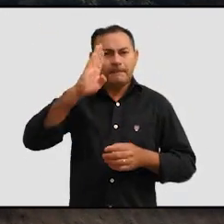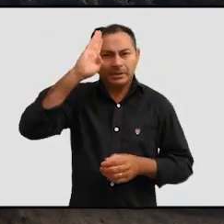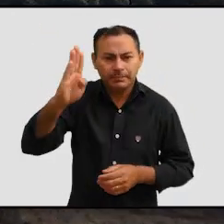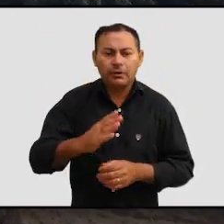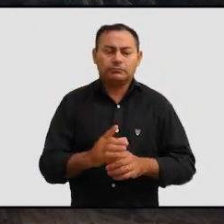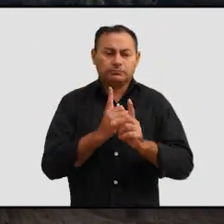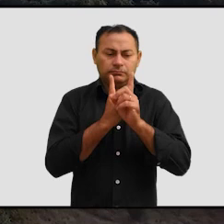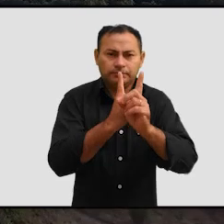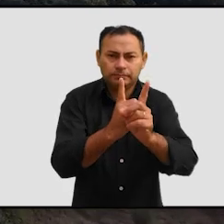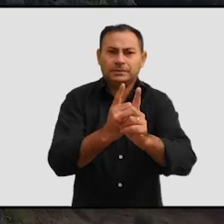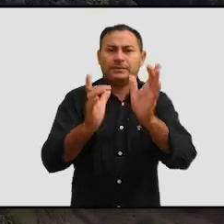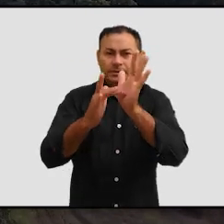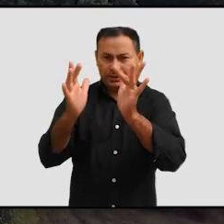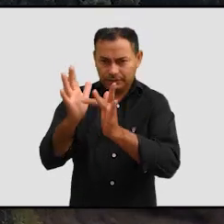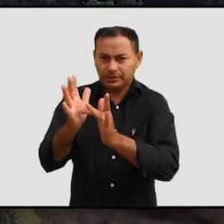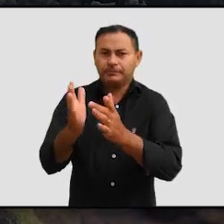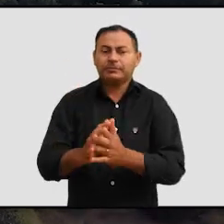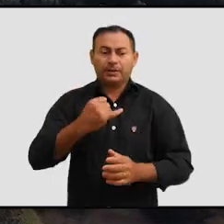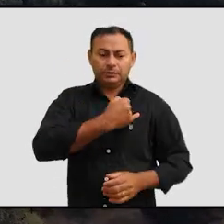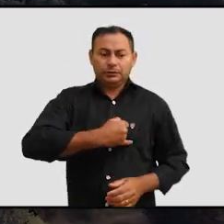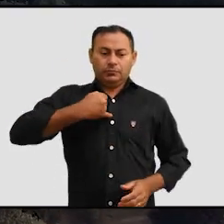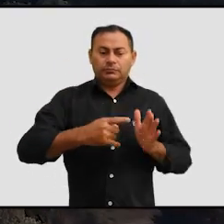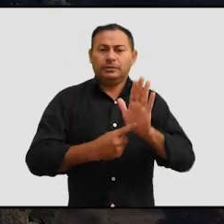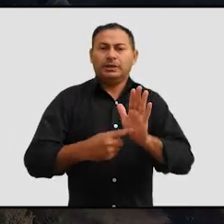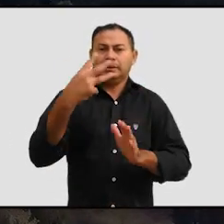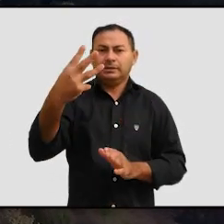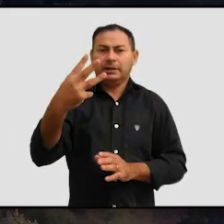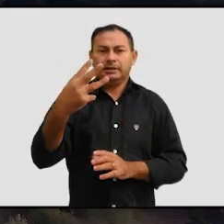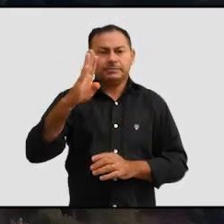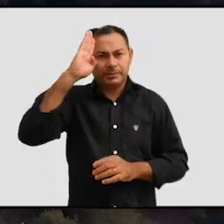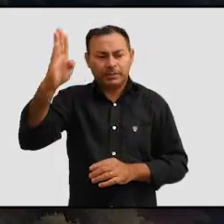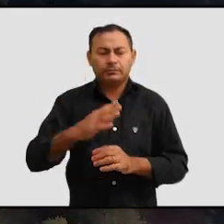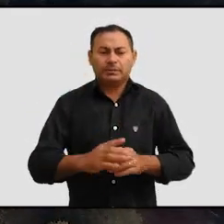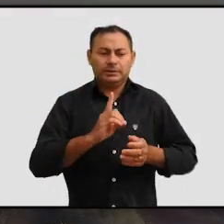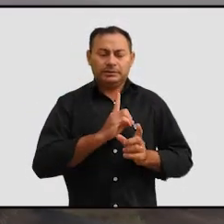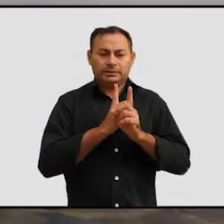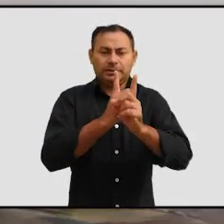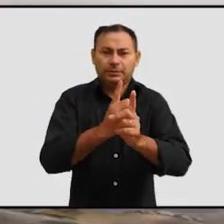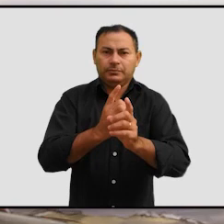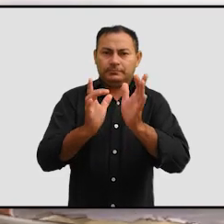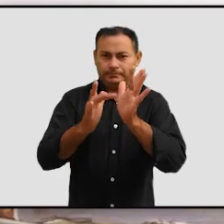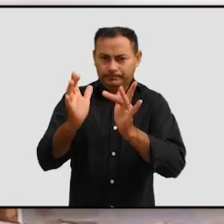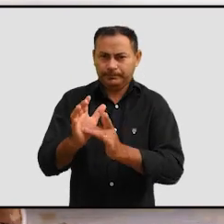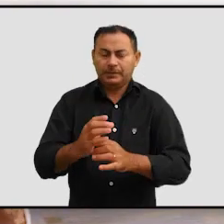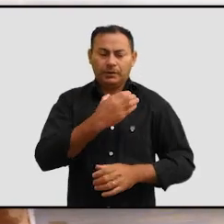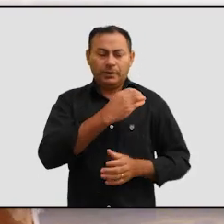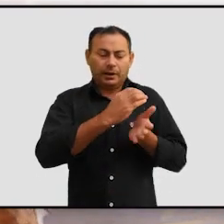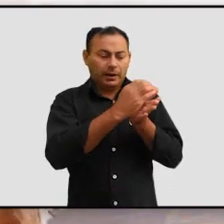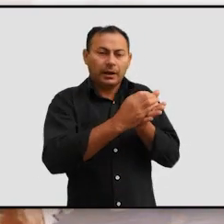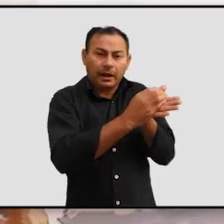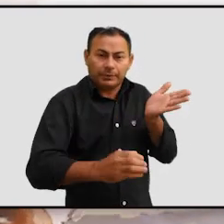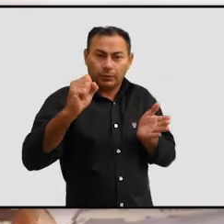a credencial de um discípulo de Jesus Cristo. João apresenta 3 credenciais do discípulo de Jesus Cristo.